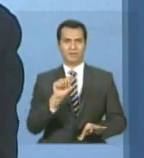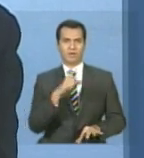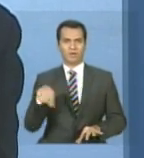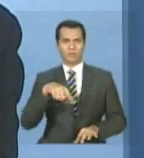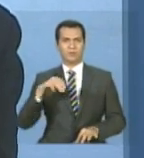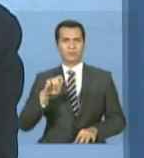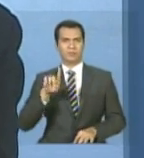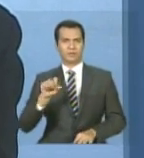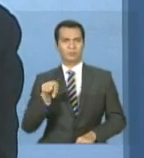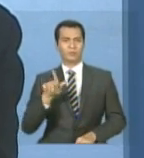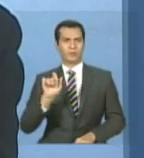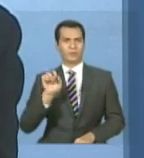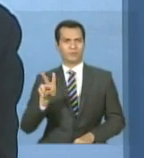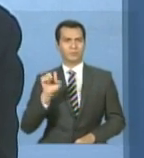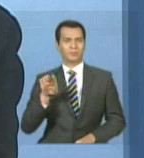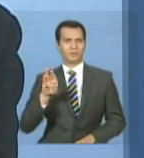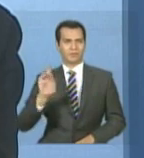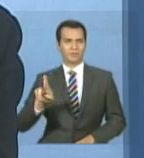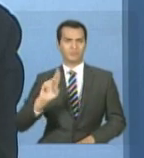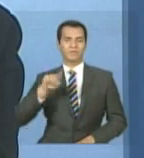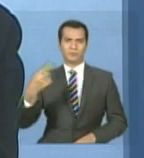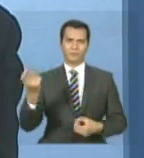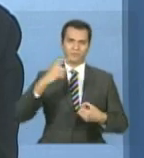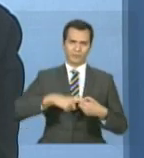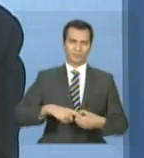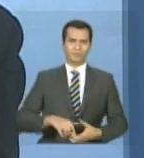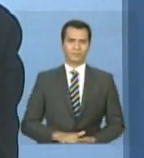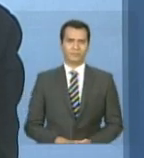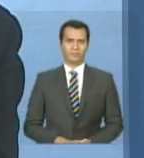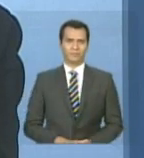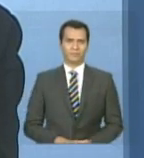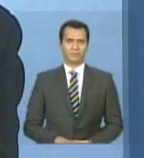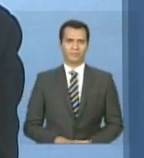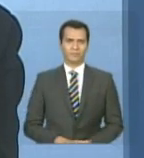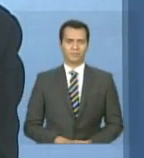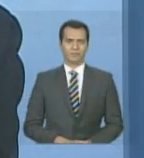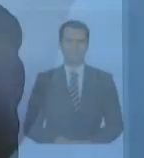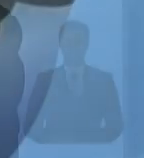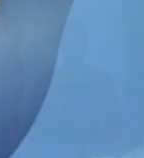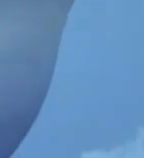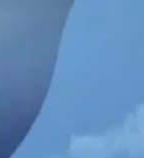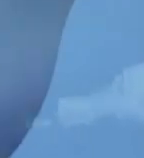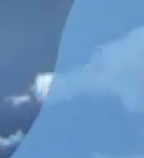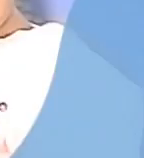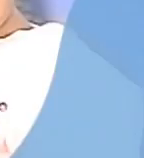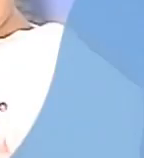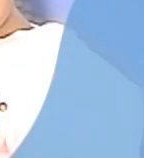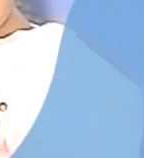tele@mds.gov.br. Voltamos já!